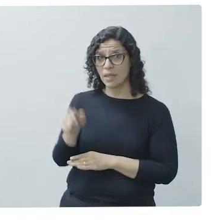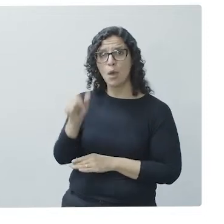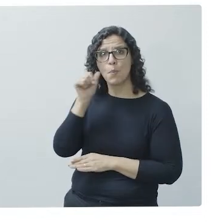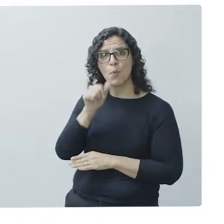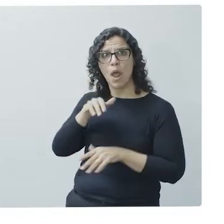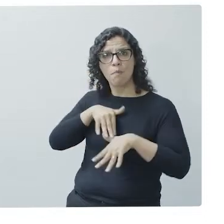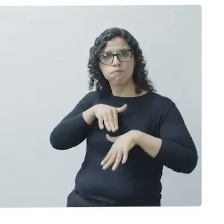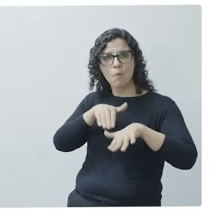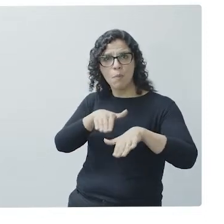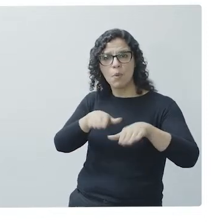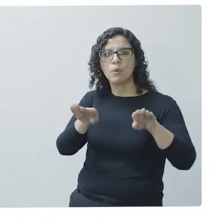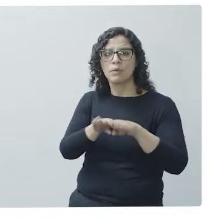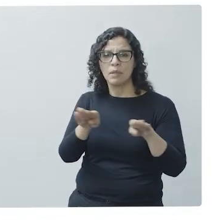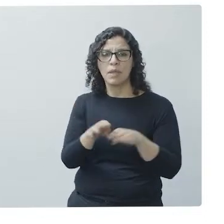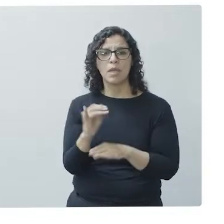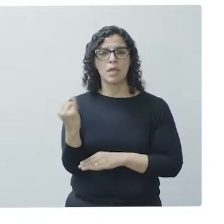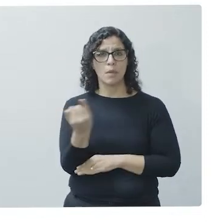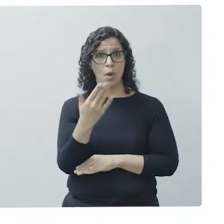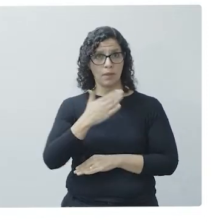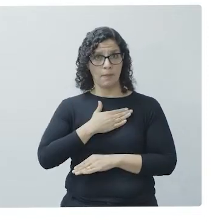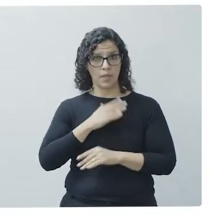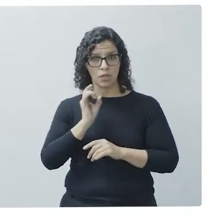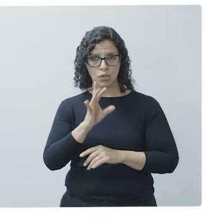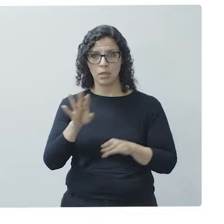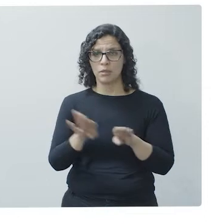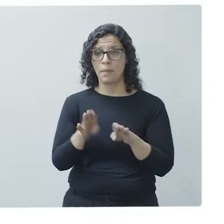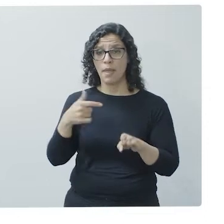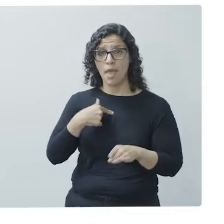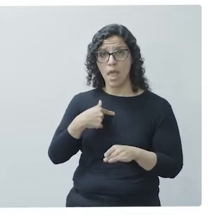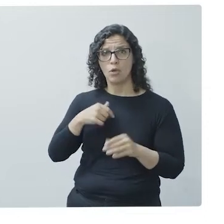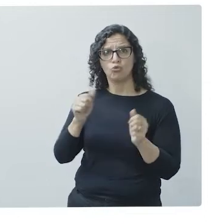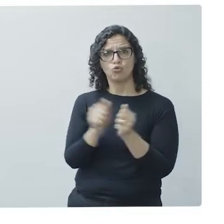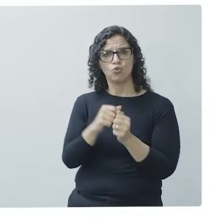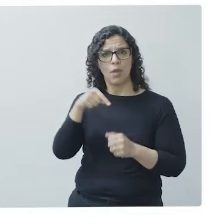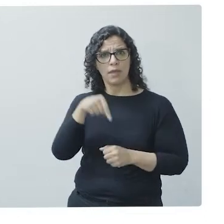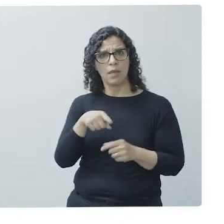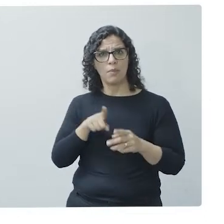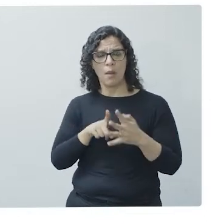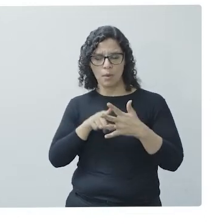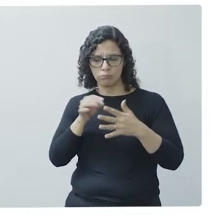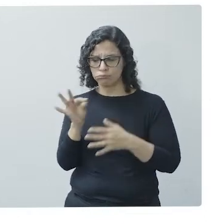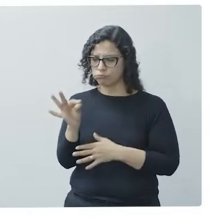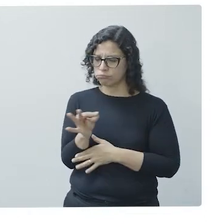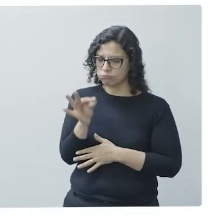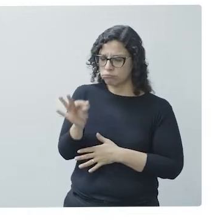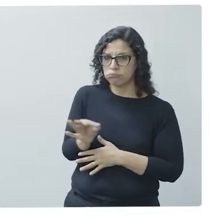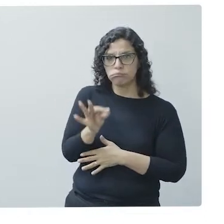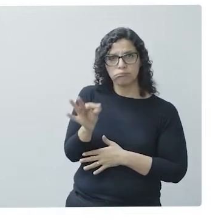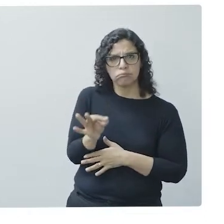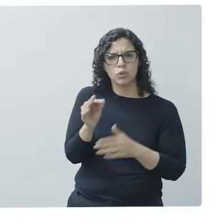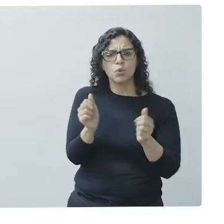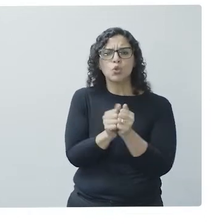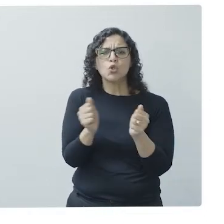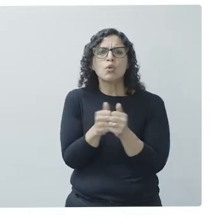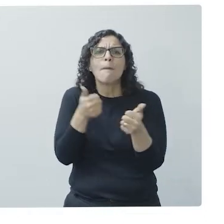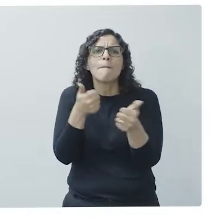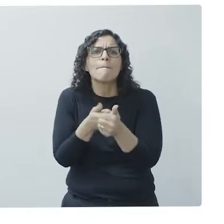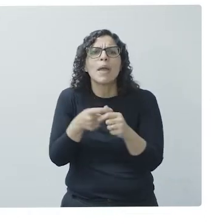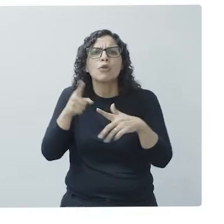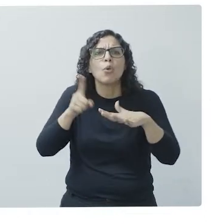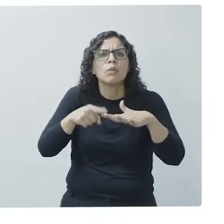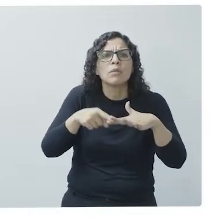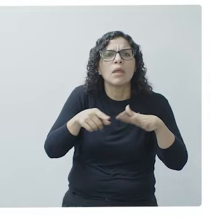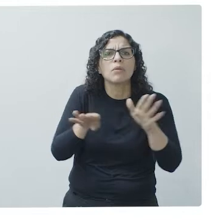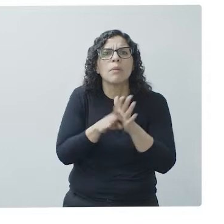distinta costureira só se importa comigo? Eu é que vou aqui entre os dedos dela, unidinha a eles,